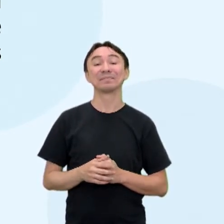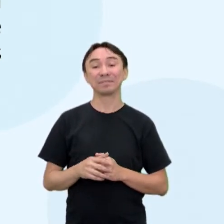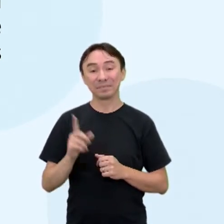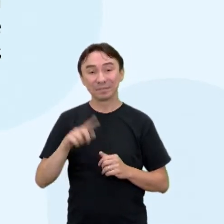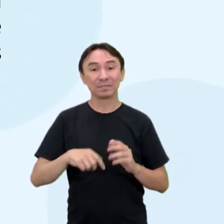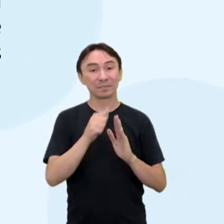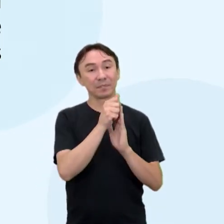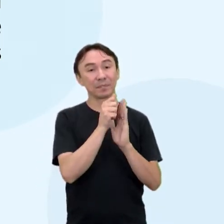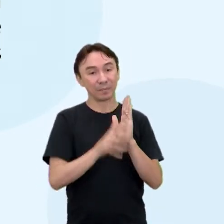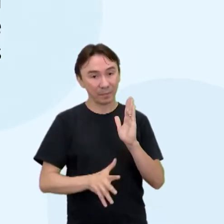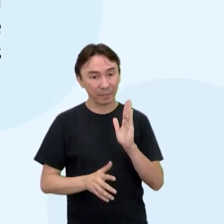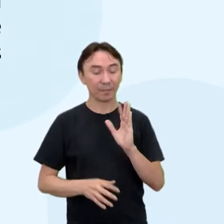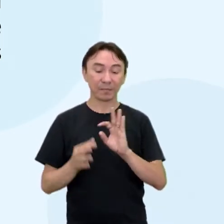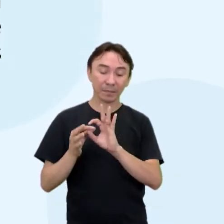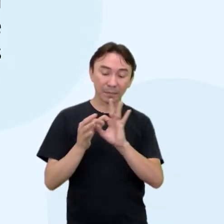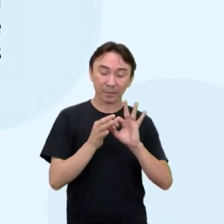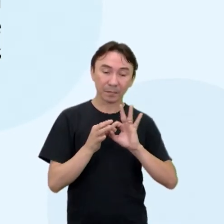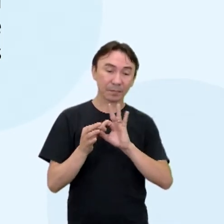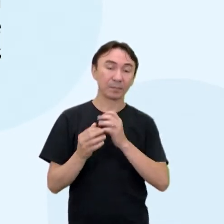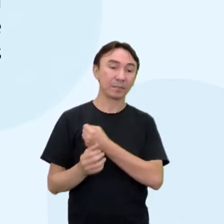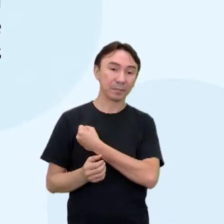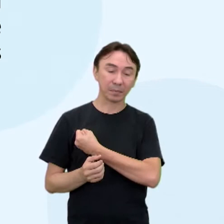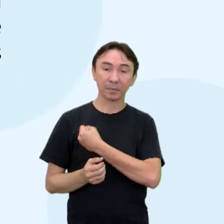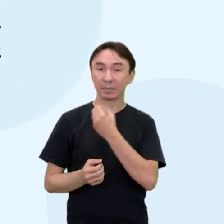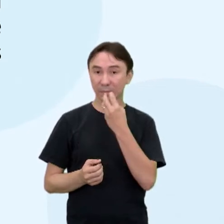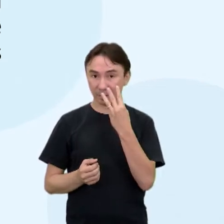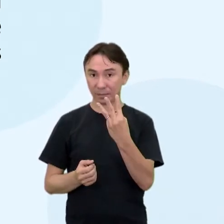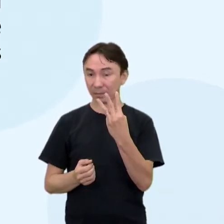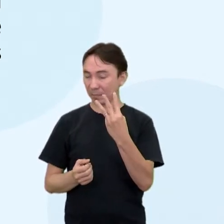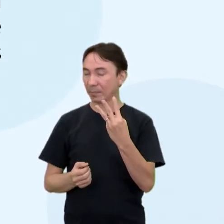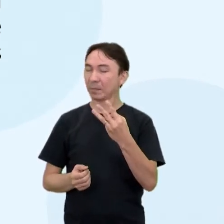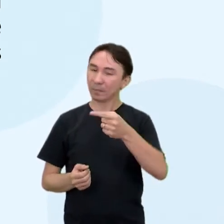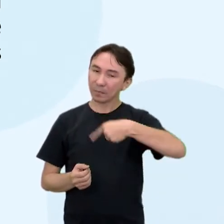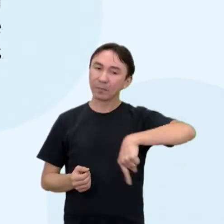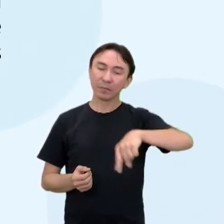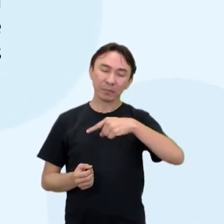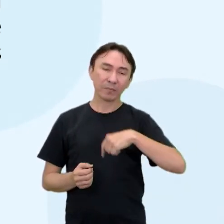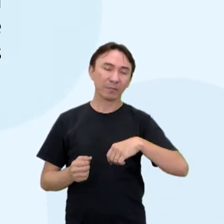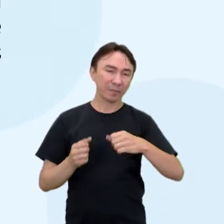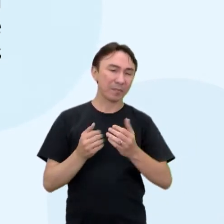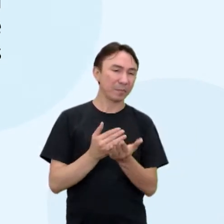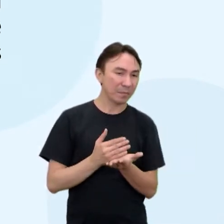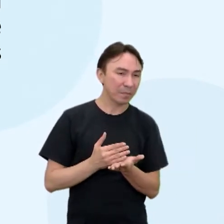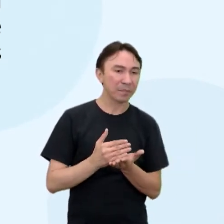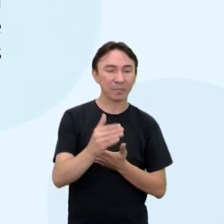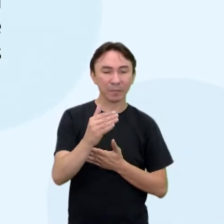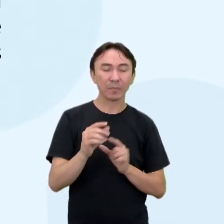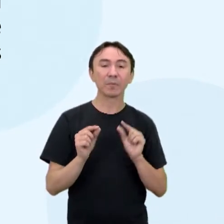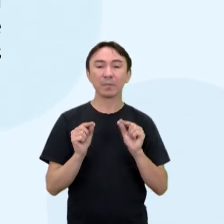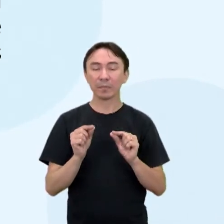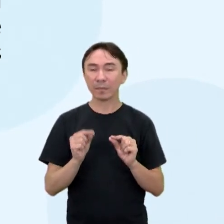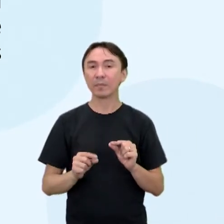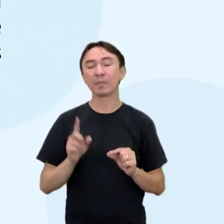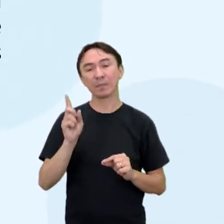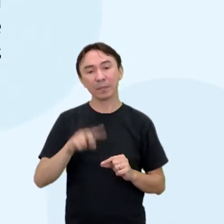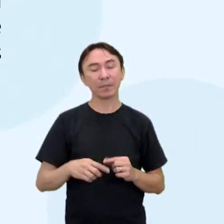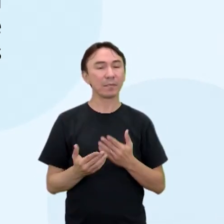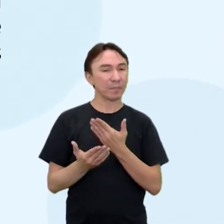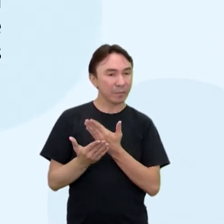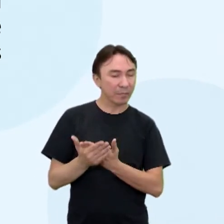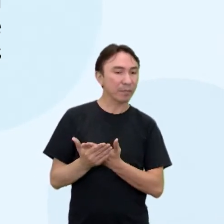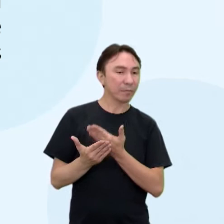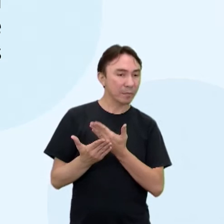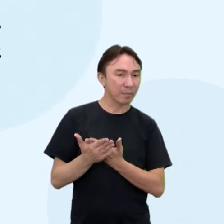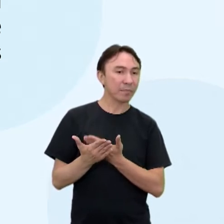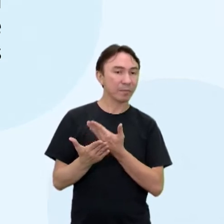número 3, vamos começar um pouquinho, né, a falar sobre esse objeto de estudo aí, né, que é